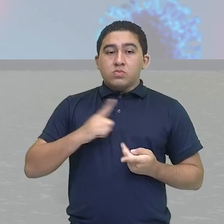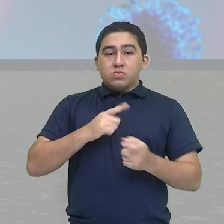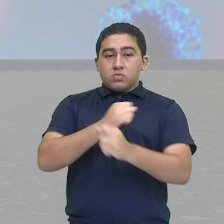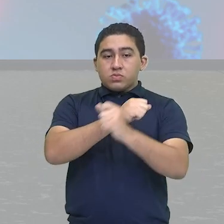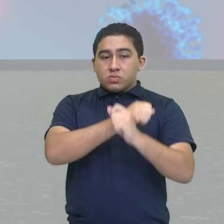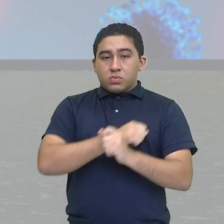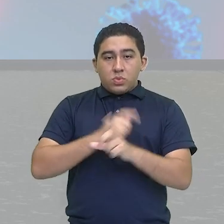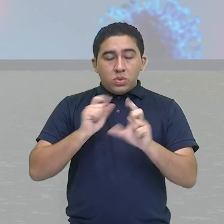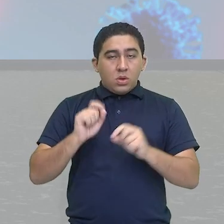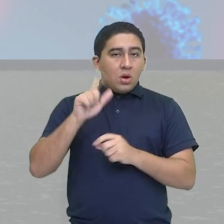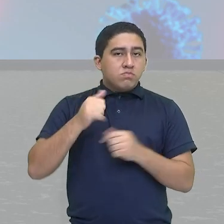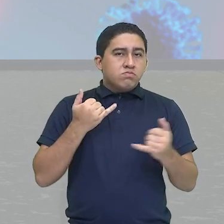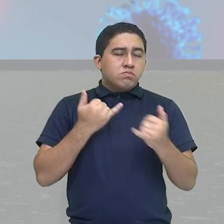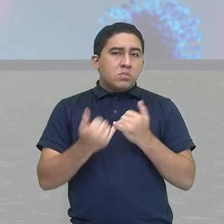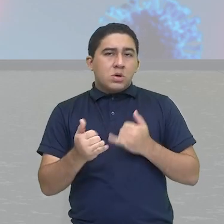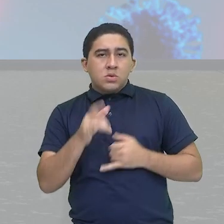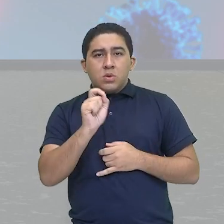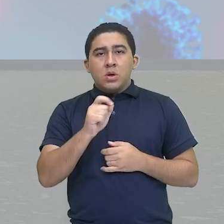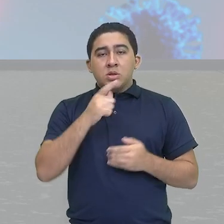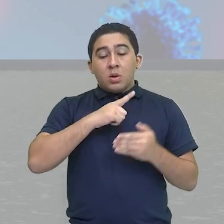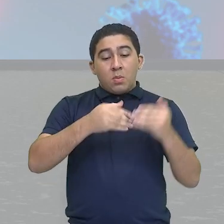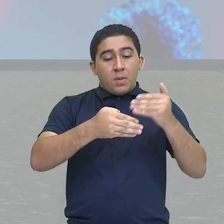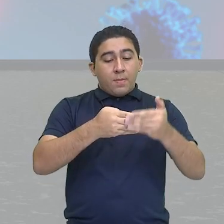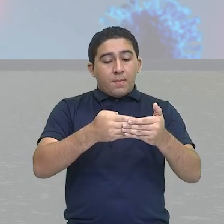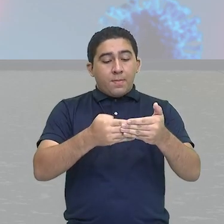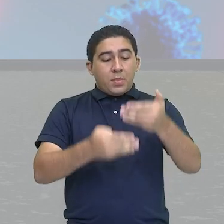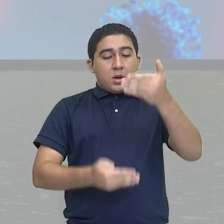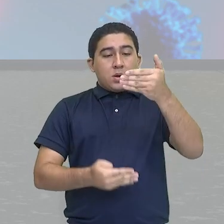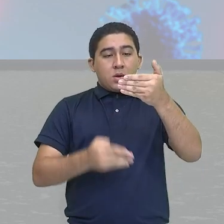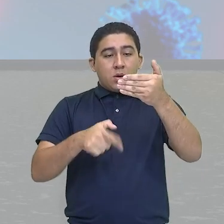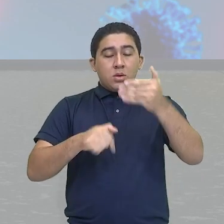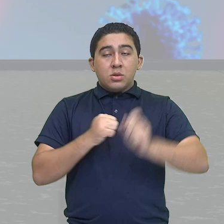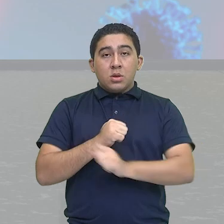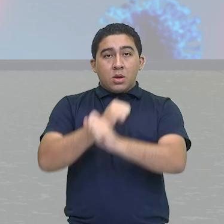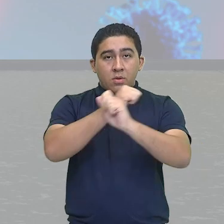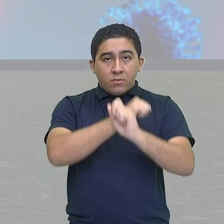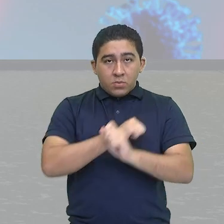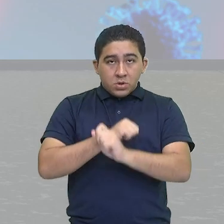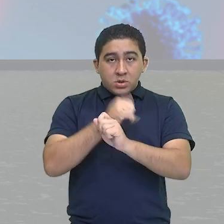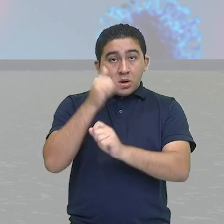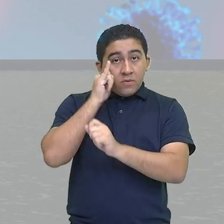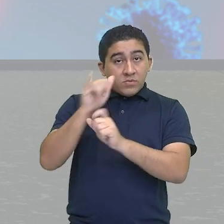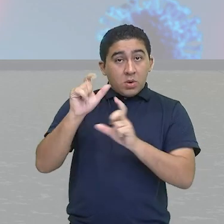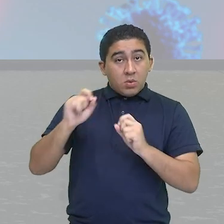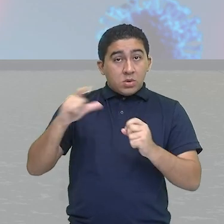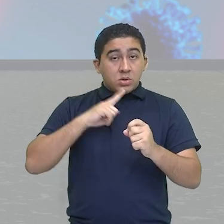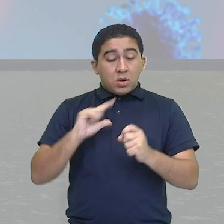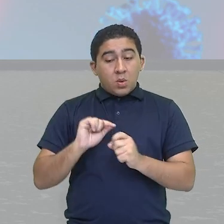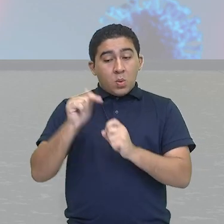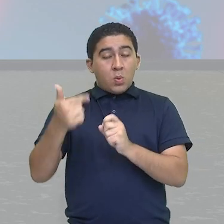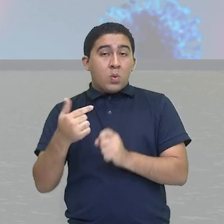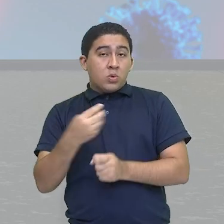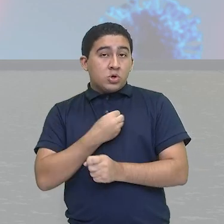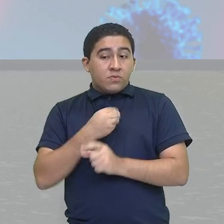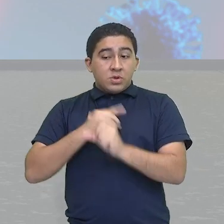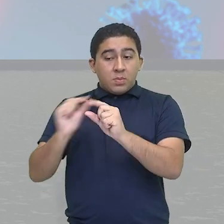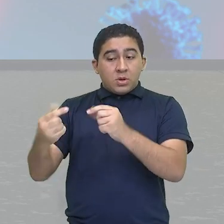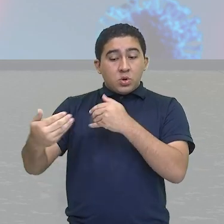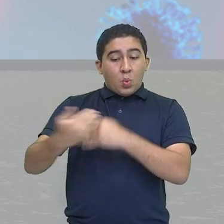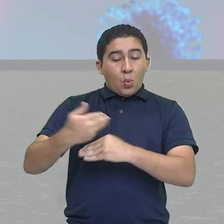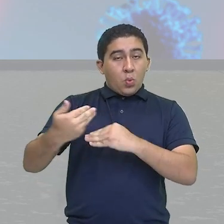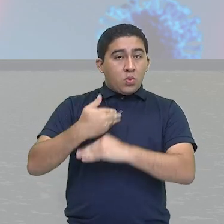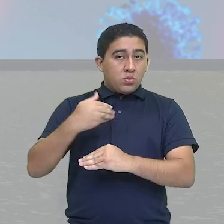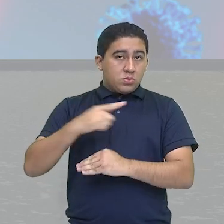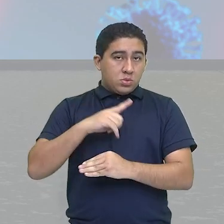protegido é como se fosse uma barreira de defesa para impedir que o corpo, que